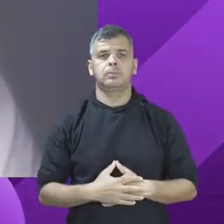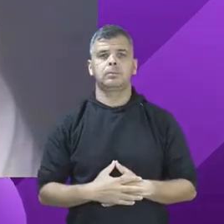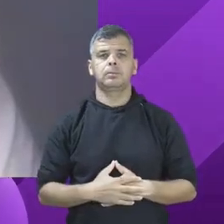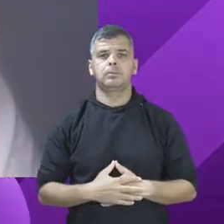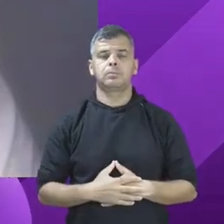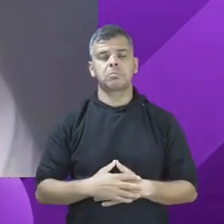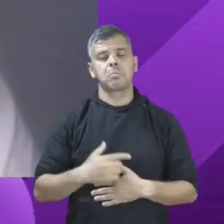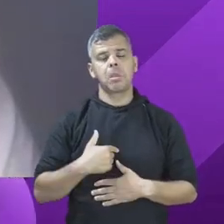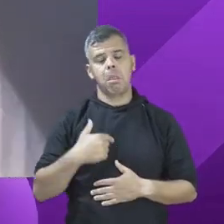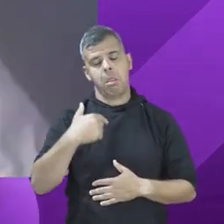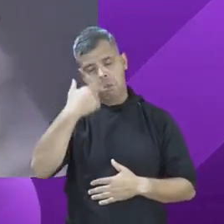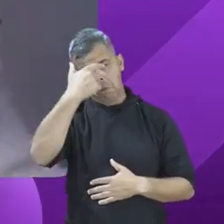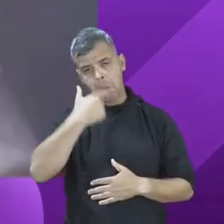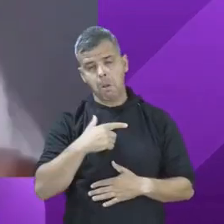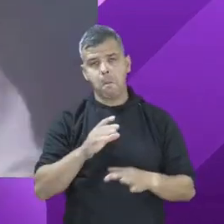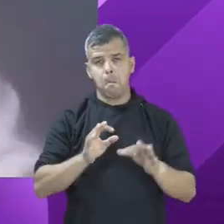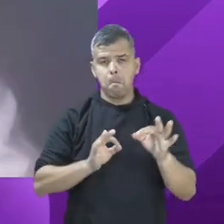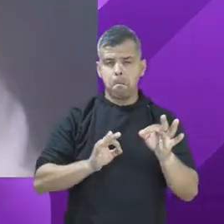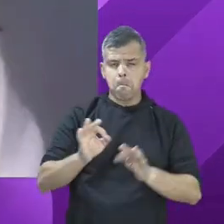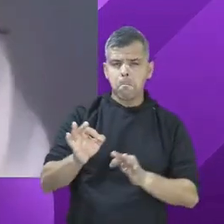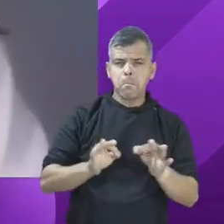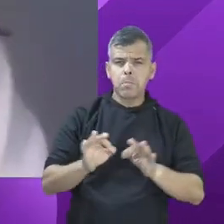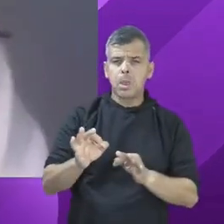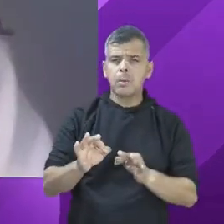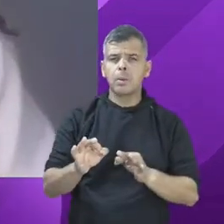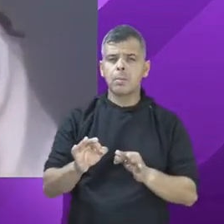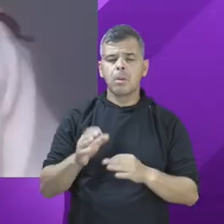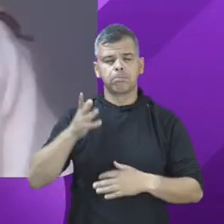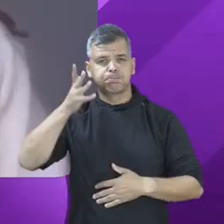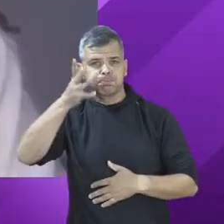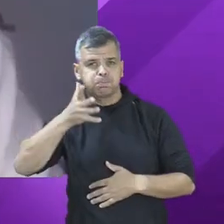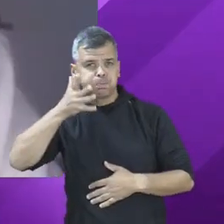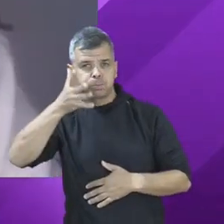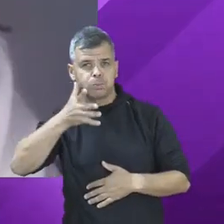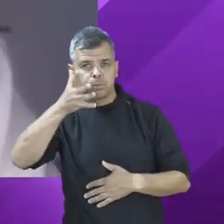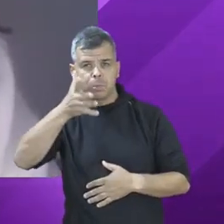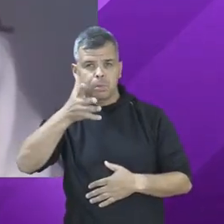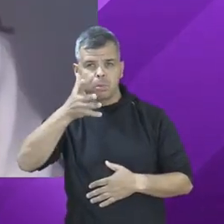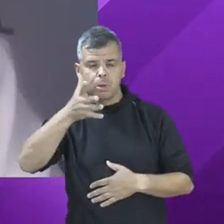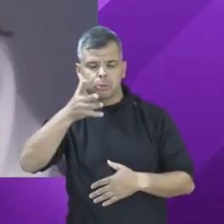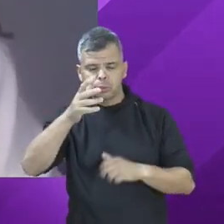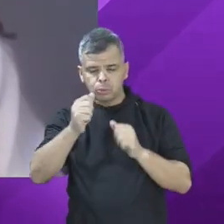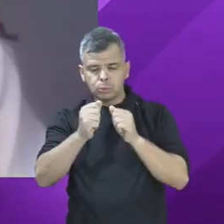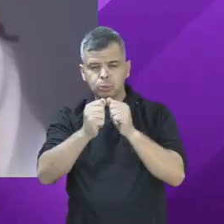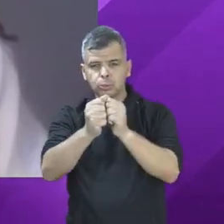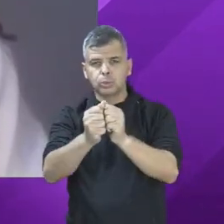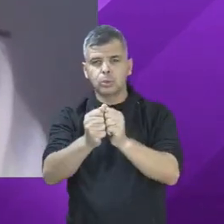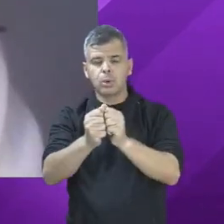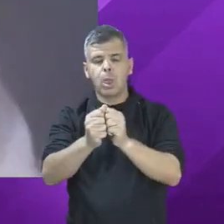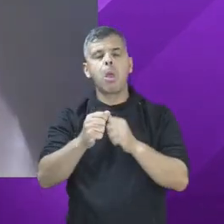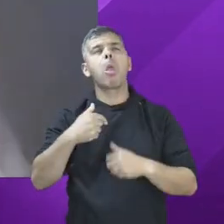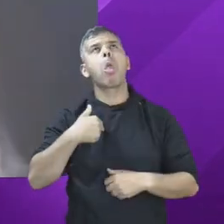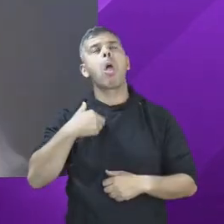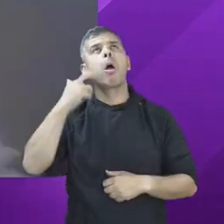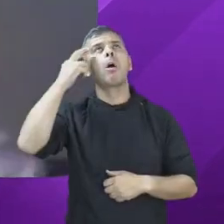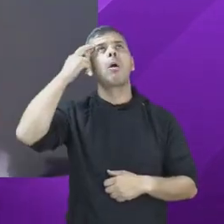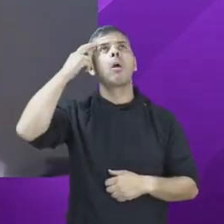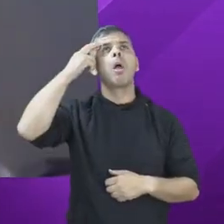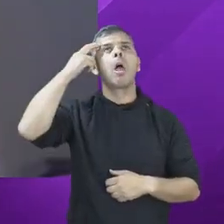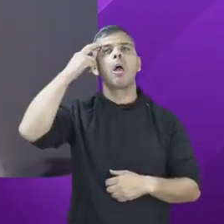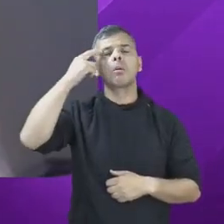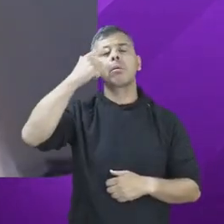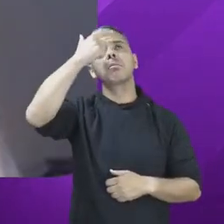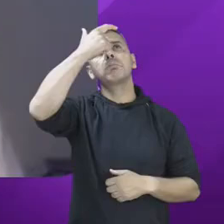quando eu preparava, esse momento para estar aqui com vocês, eu fiquei pensando no período em que